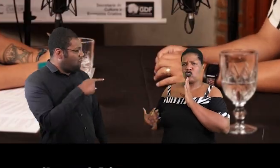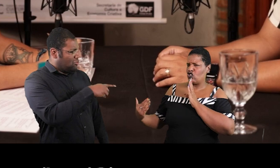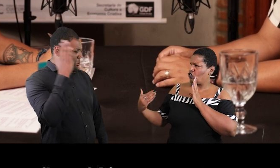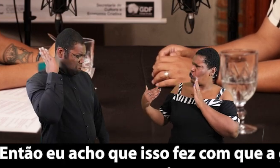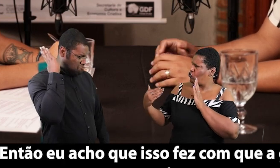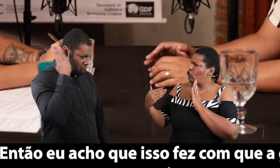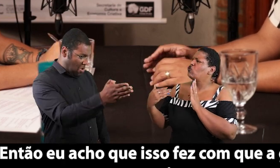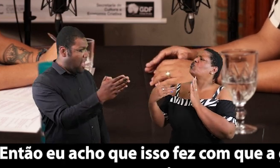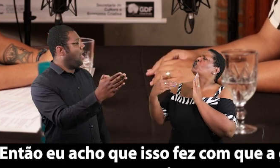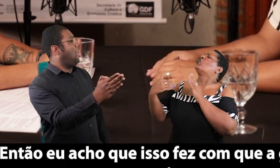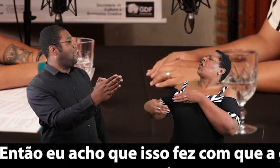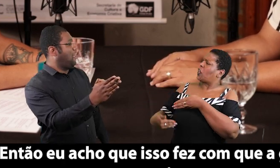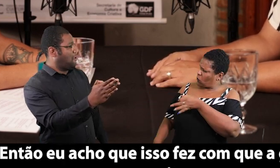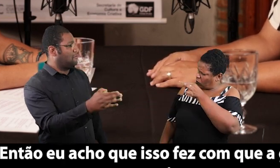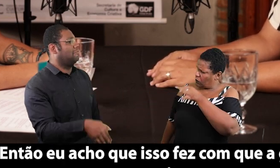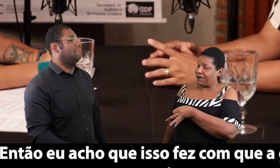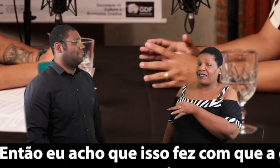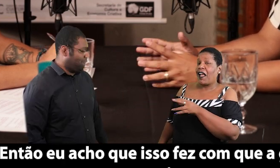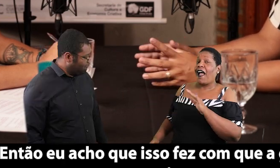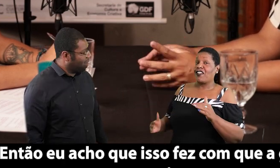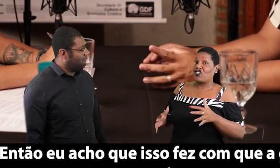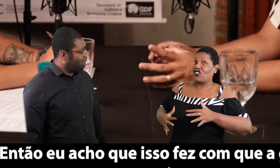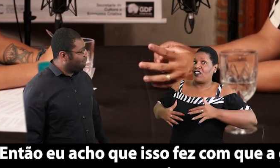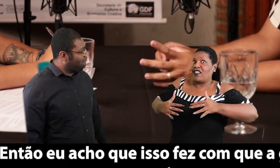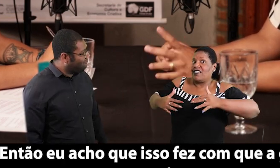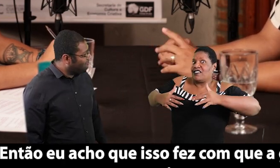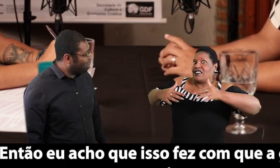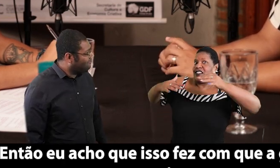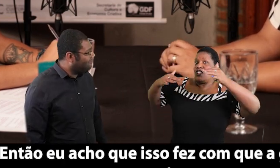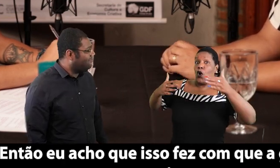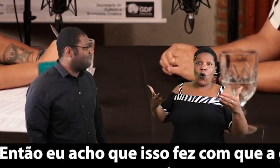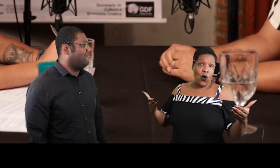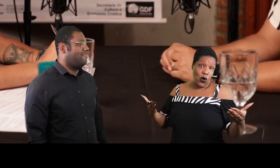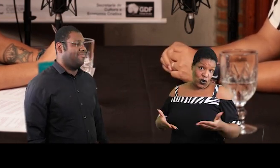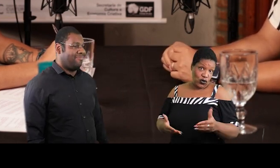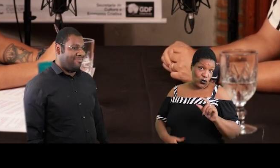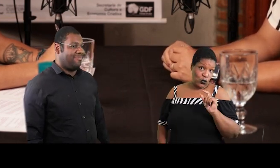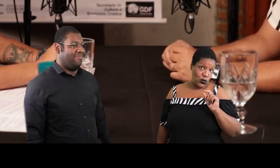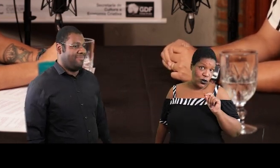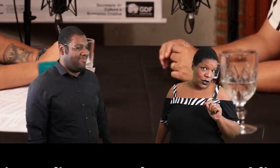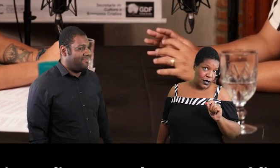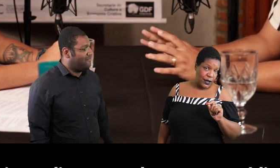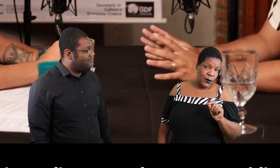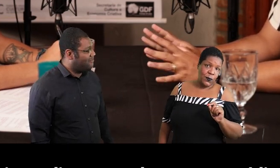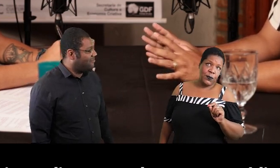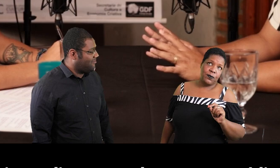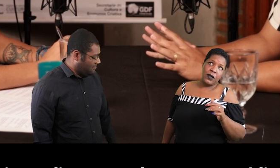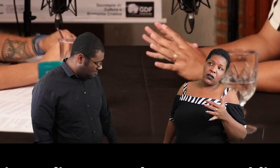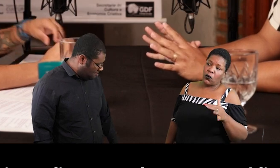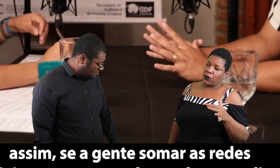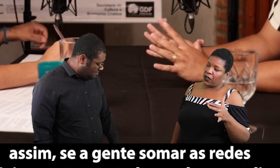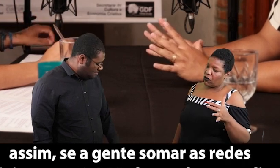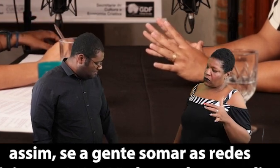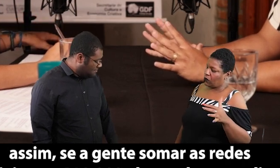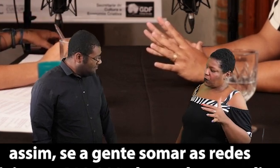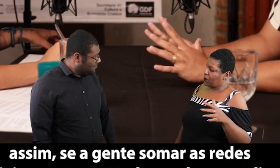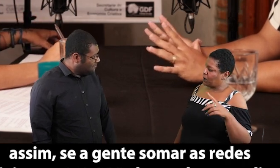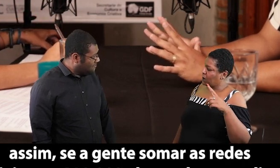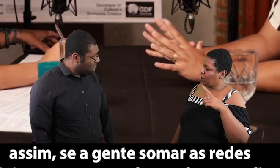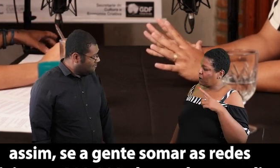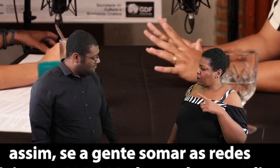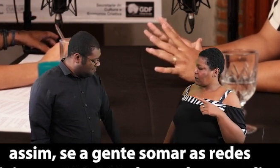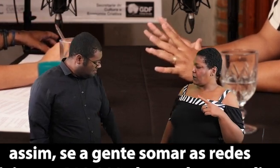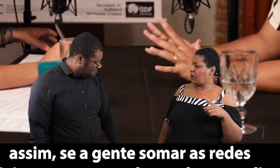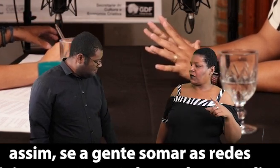ponto. Então, eu acho que isso fez com que a gente crescesse muito. Hoje em dia, a gente deve ter, em média, assim, se a gente somar as